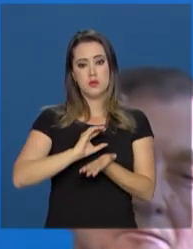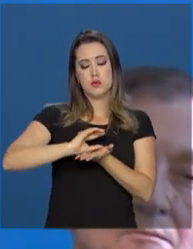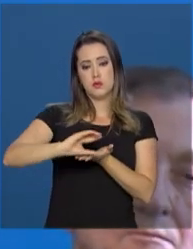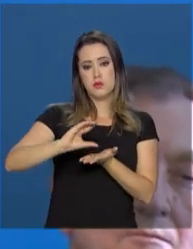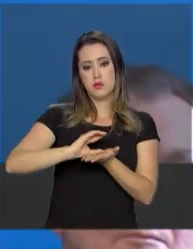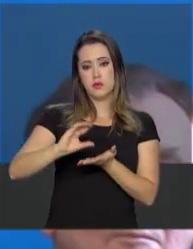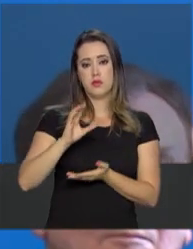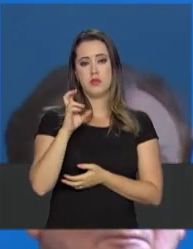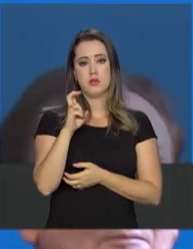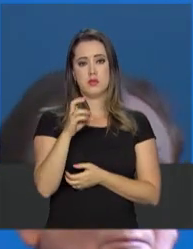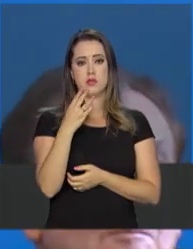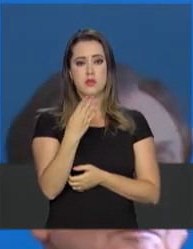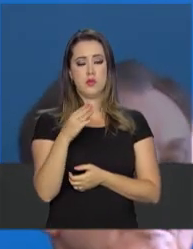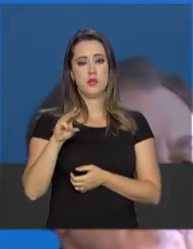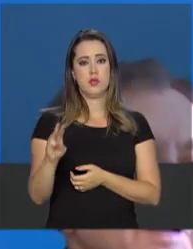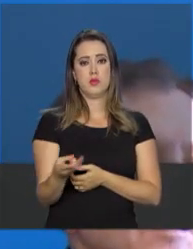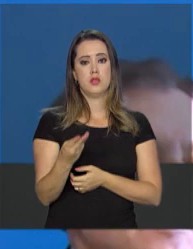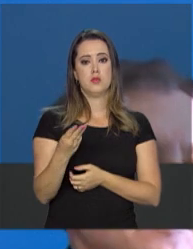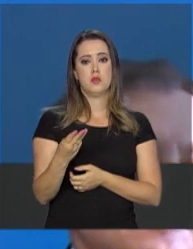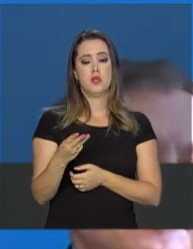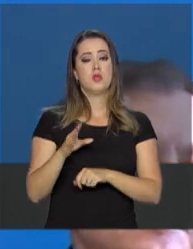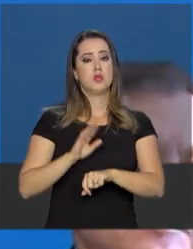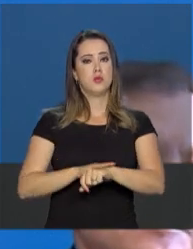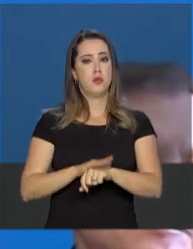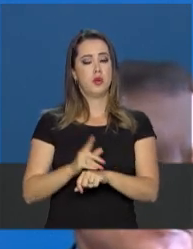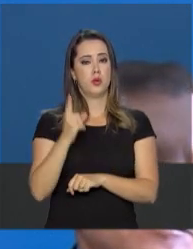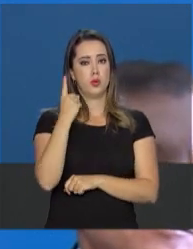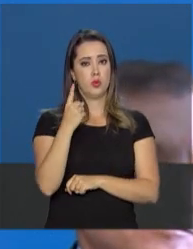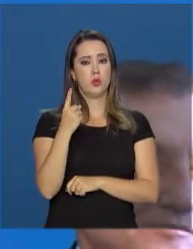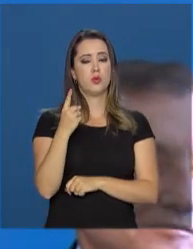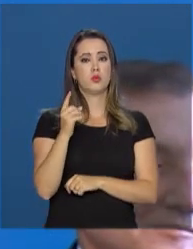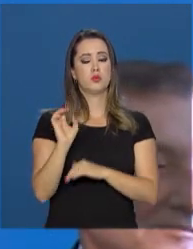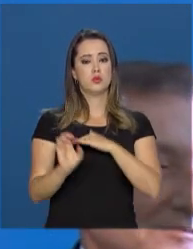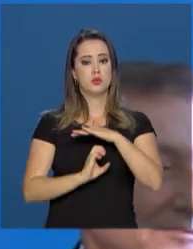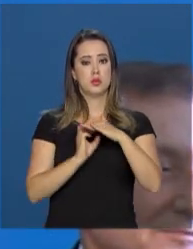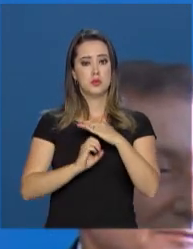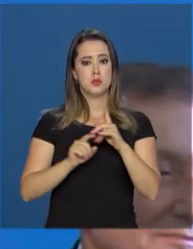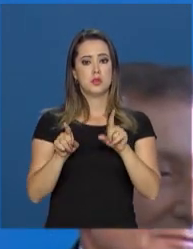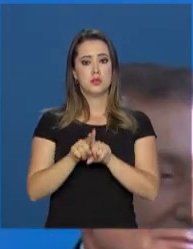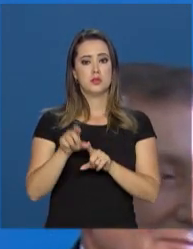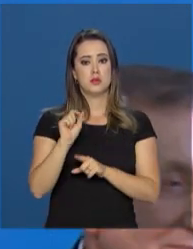54 milhões na conclusão da etapa 1 do empreendimento